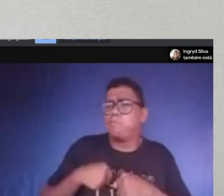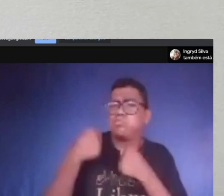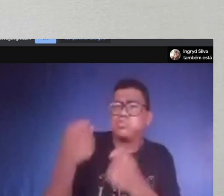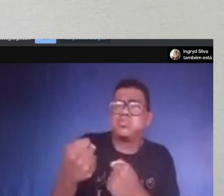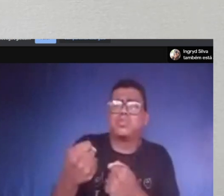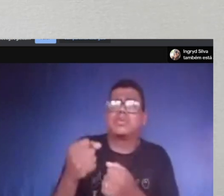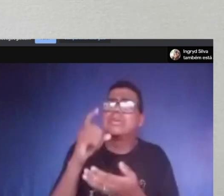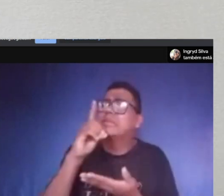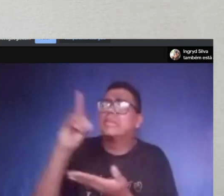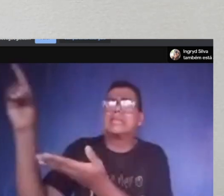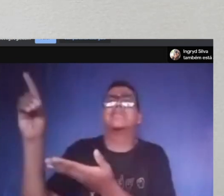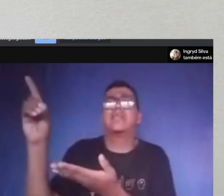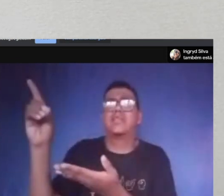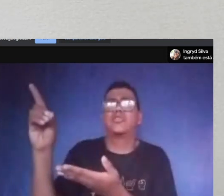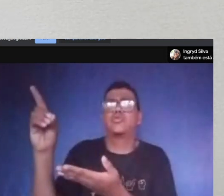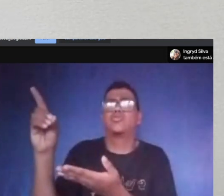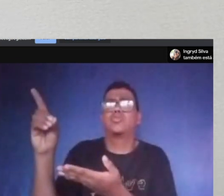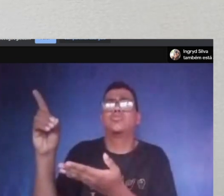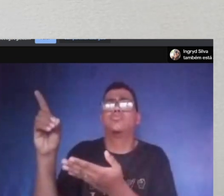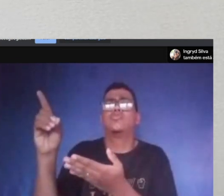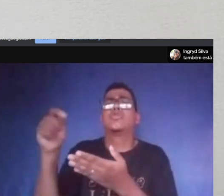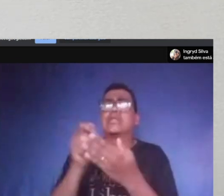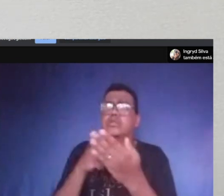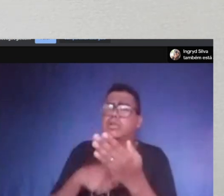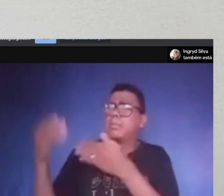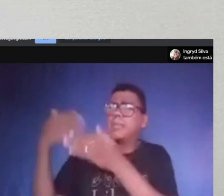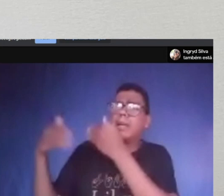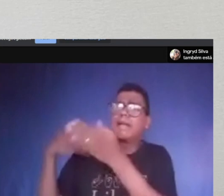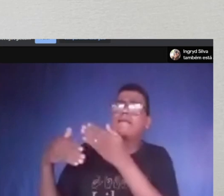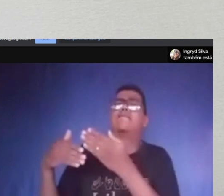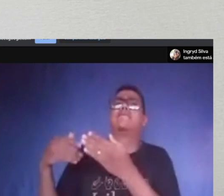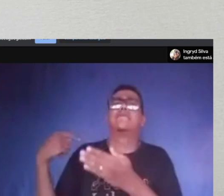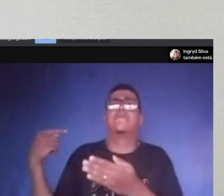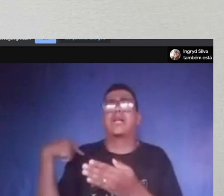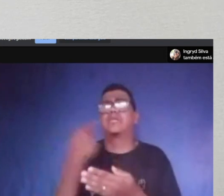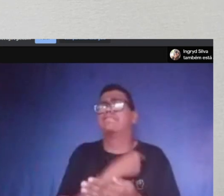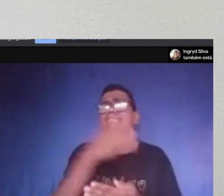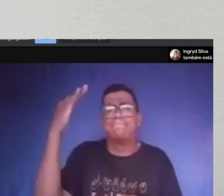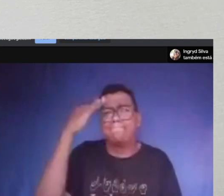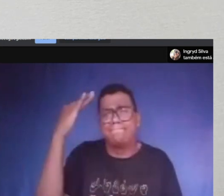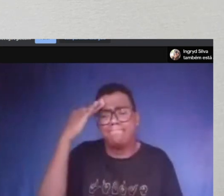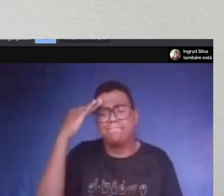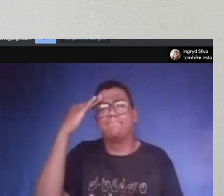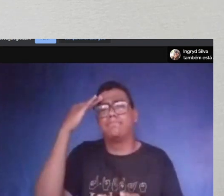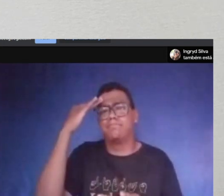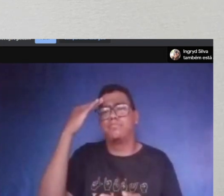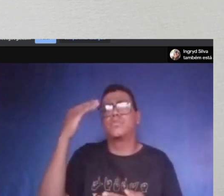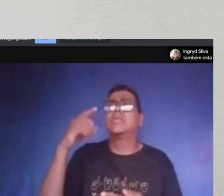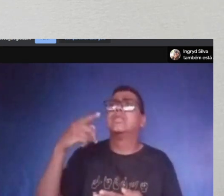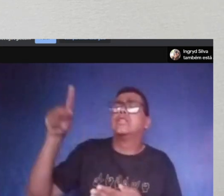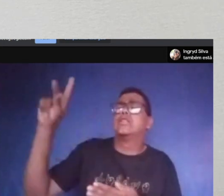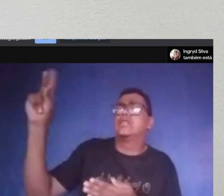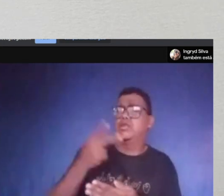Tua Palavra, de poder estarmos juntos, mesmo distantes, de podermos ser encorajados